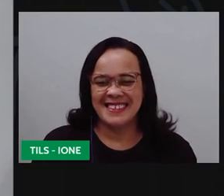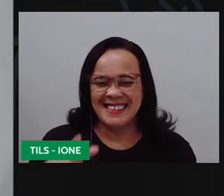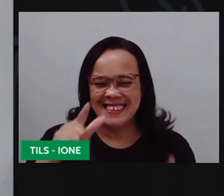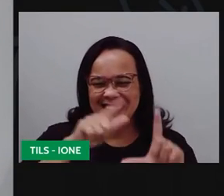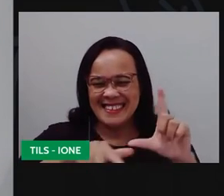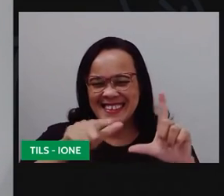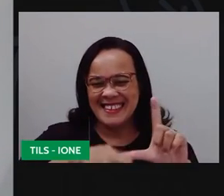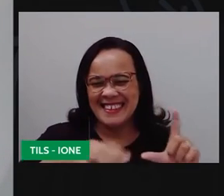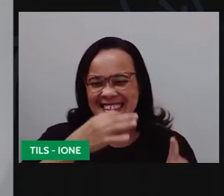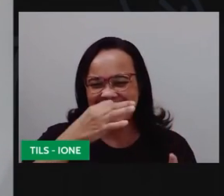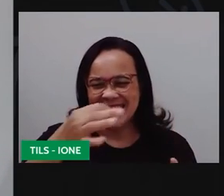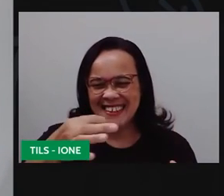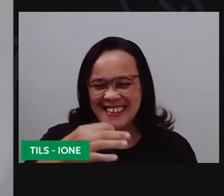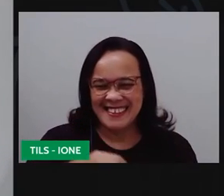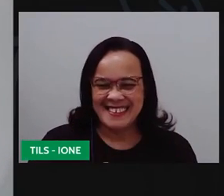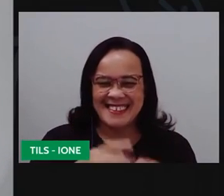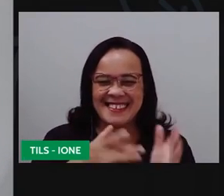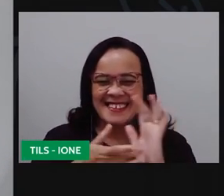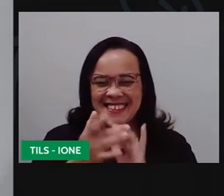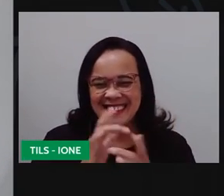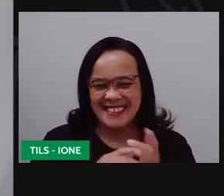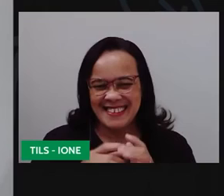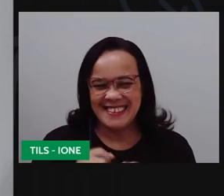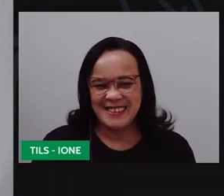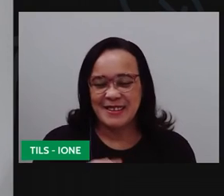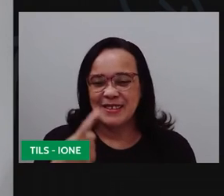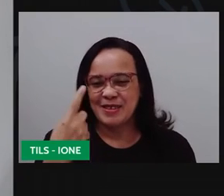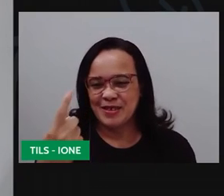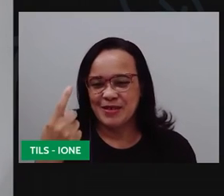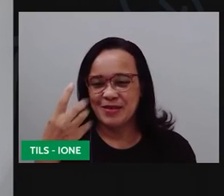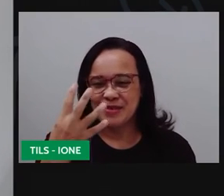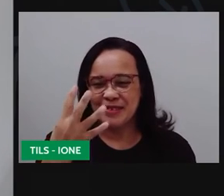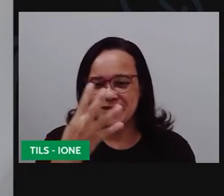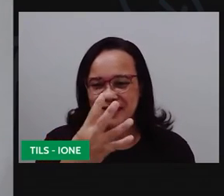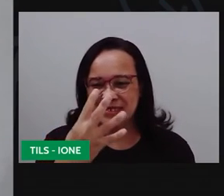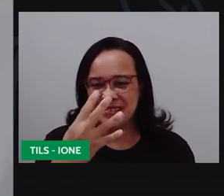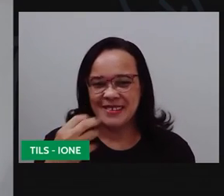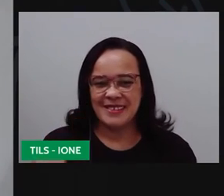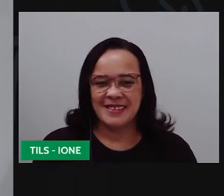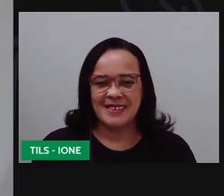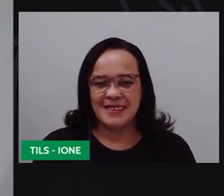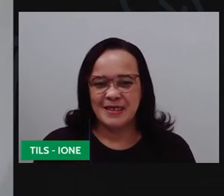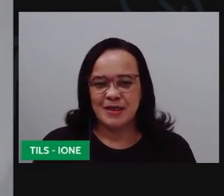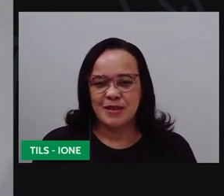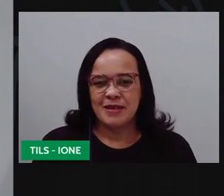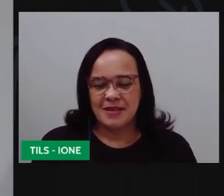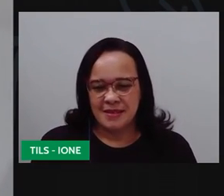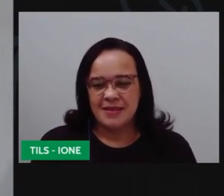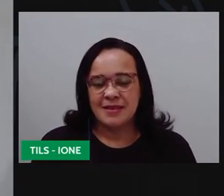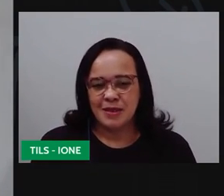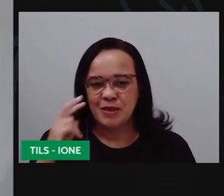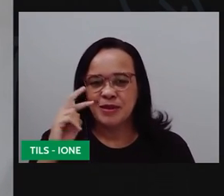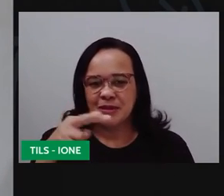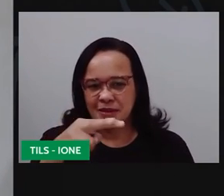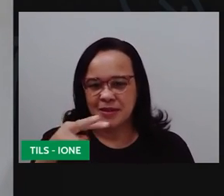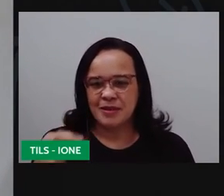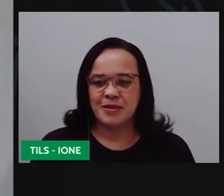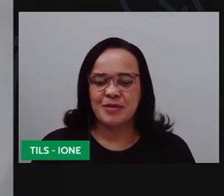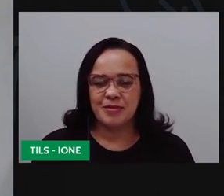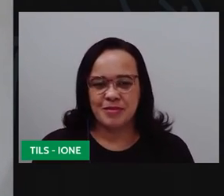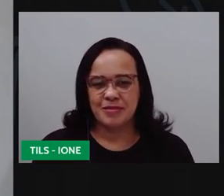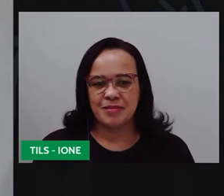horrível Jesus amado 144 para baixar um pouquinho meu quadro da Nasa